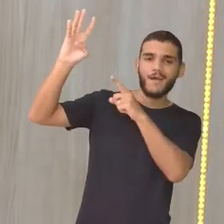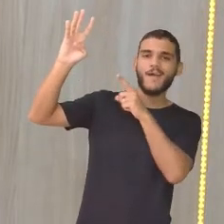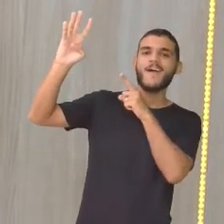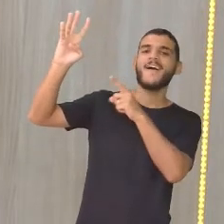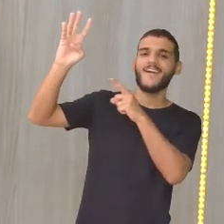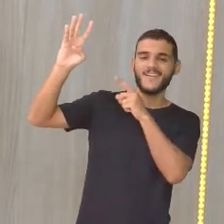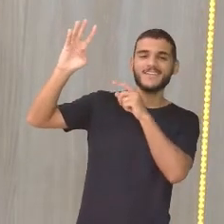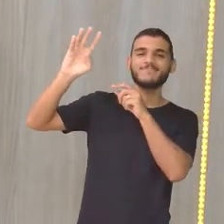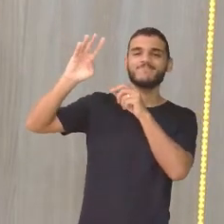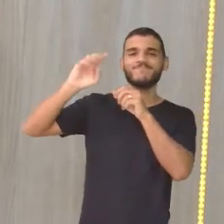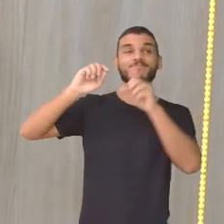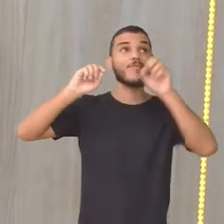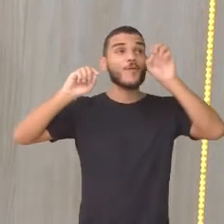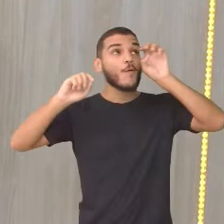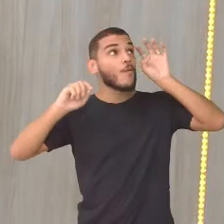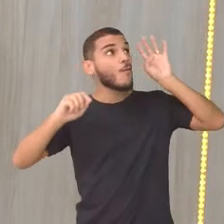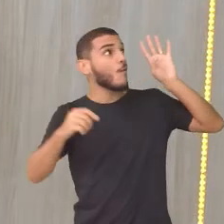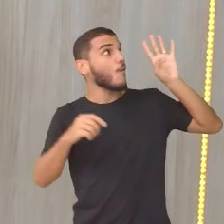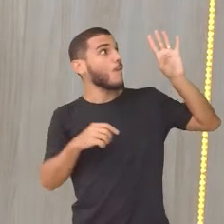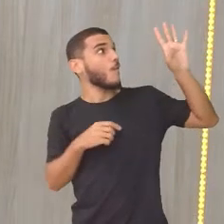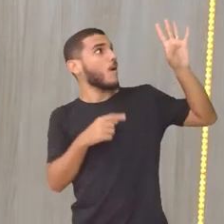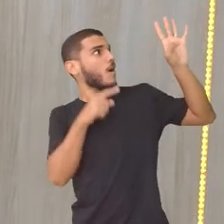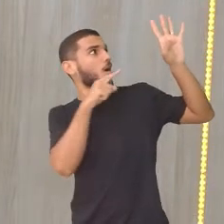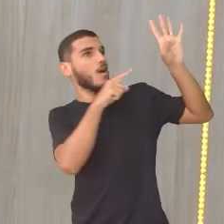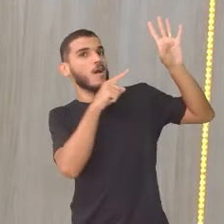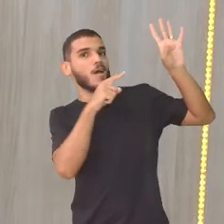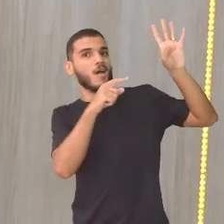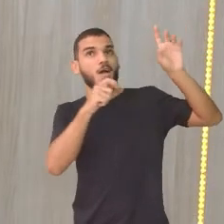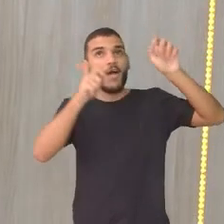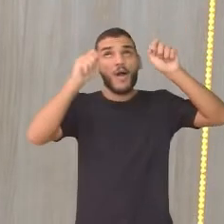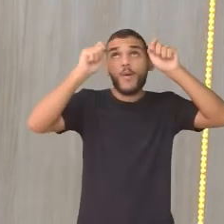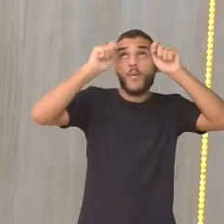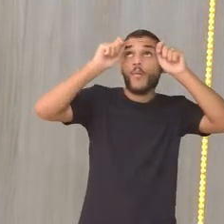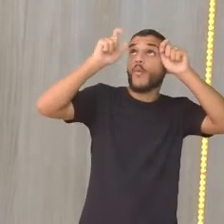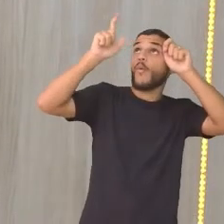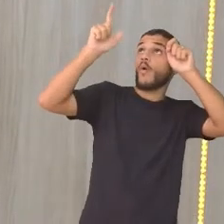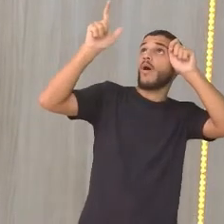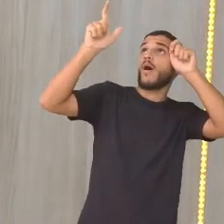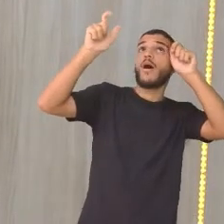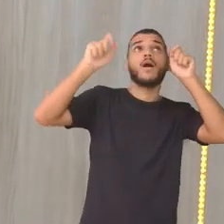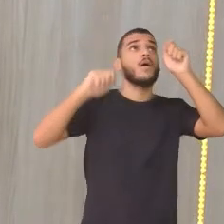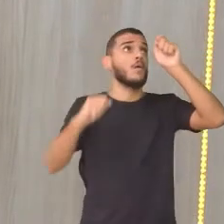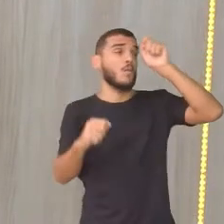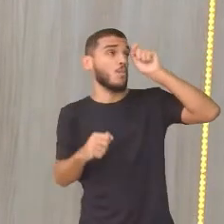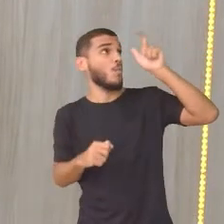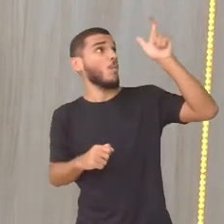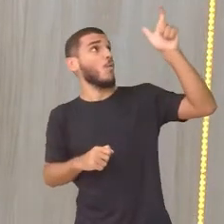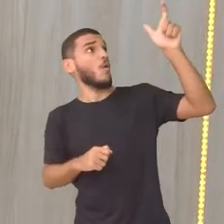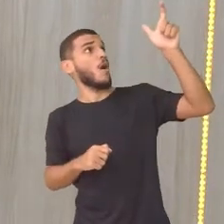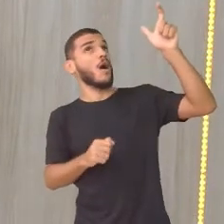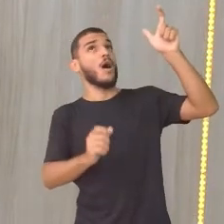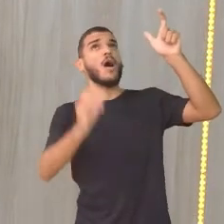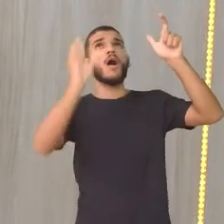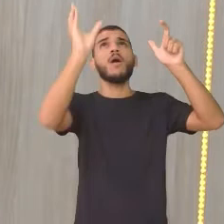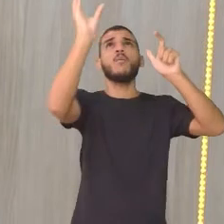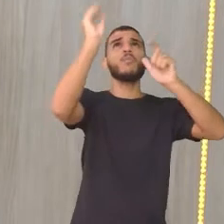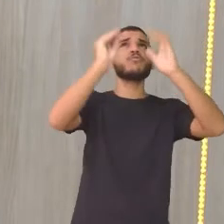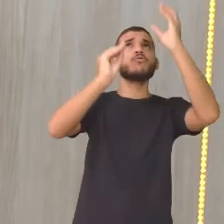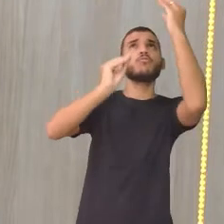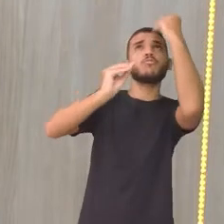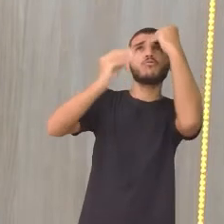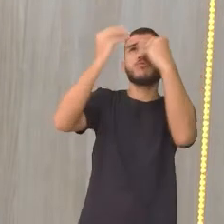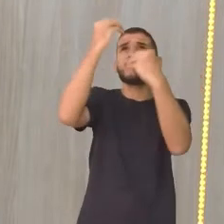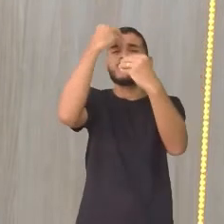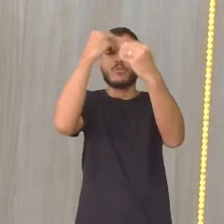começam a aflorar e aí começamos a vivenciar, não é? Essa delícia que é